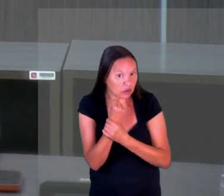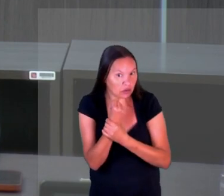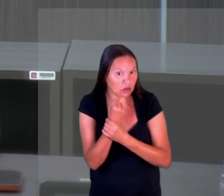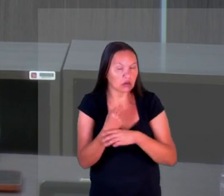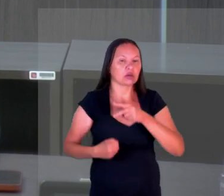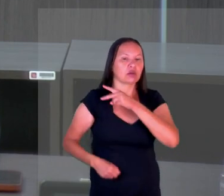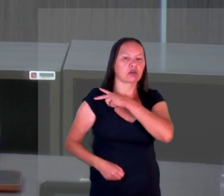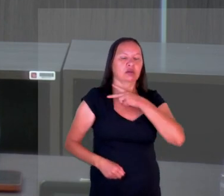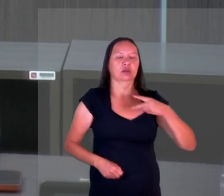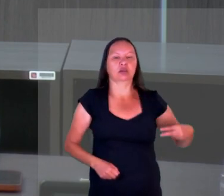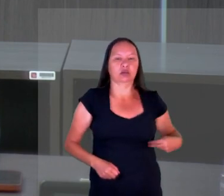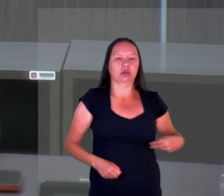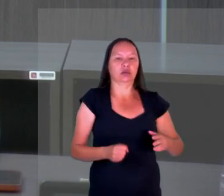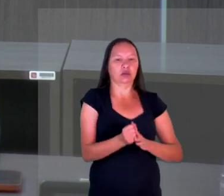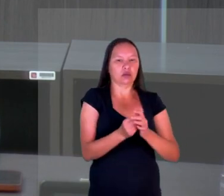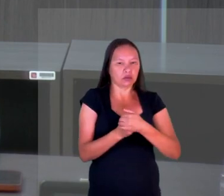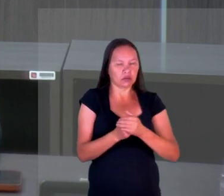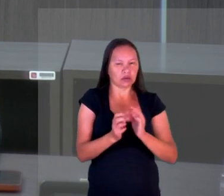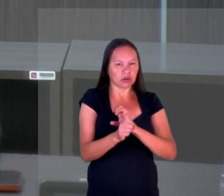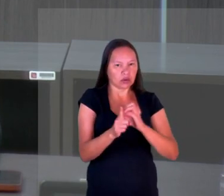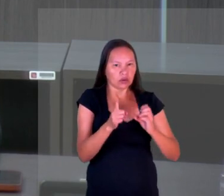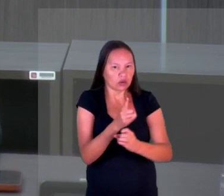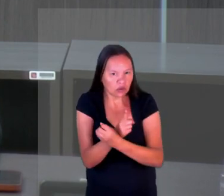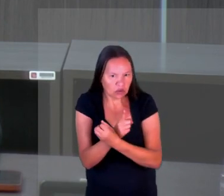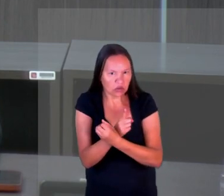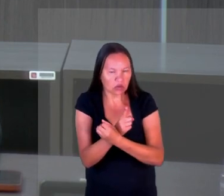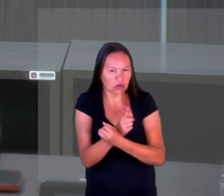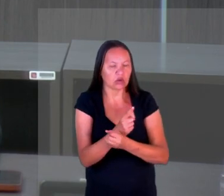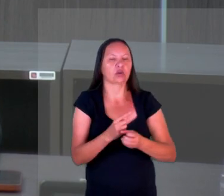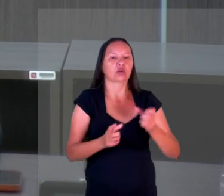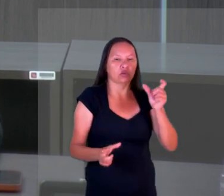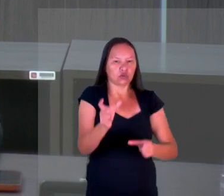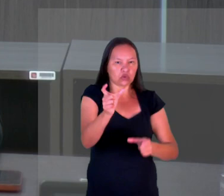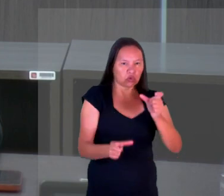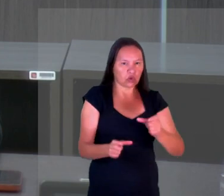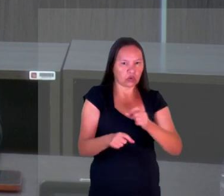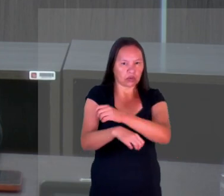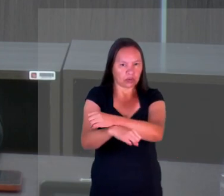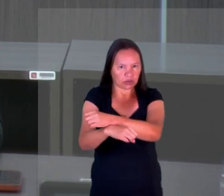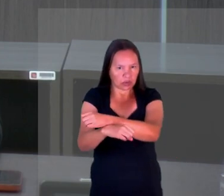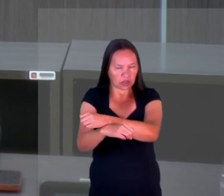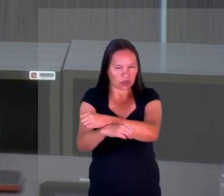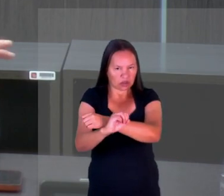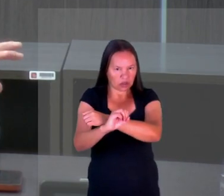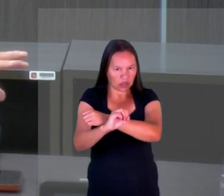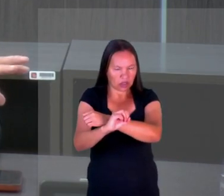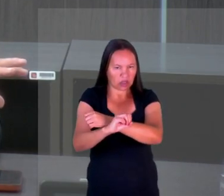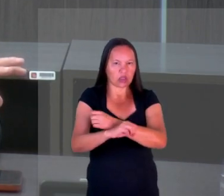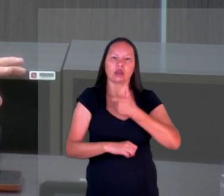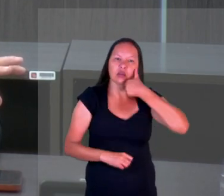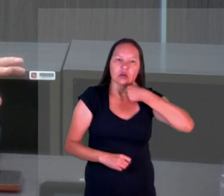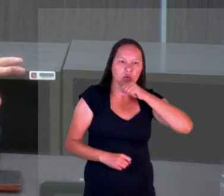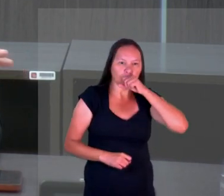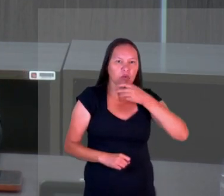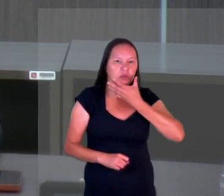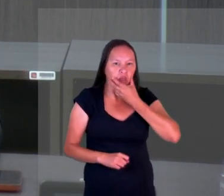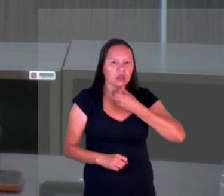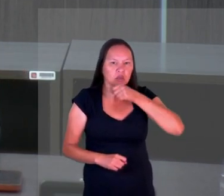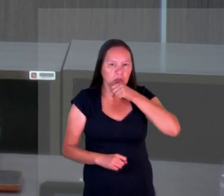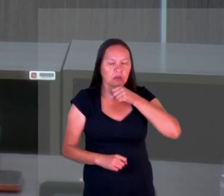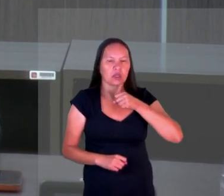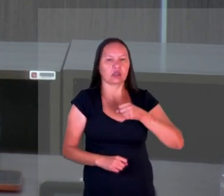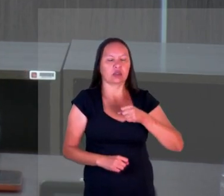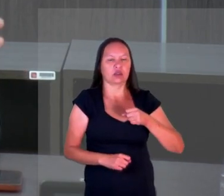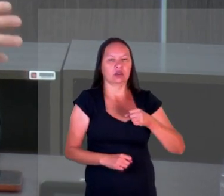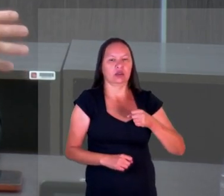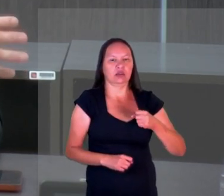também para cuidar dessas populações onde somente o homem militar o profissional o homem e a mulher militares que hoje é uma